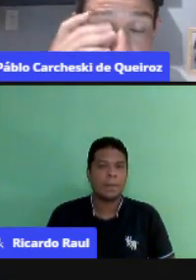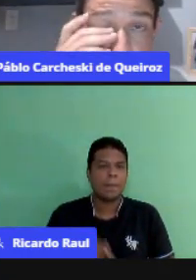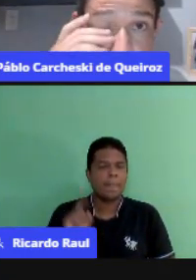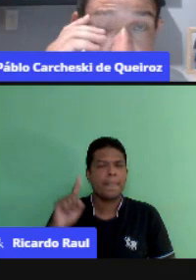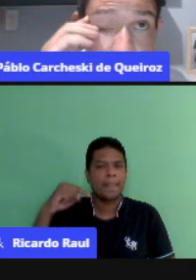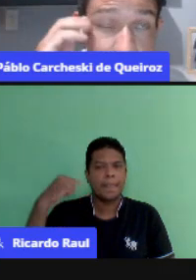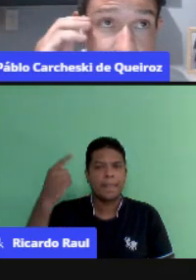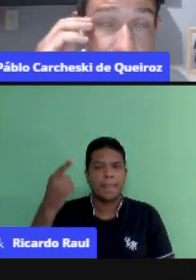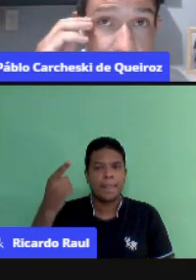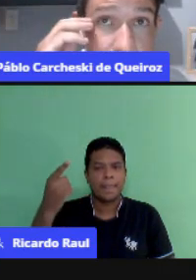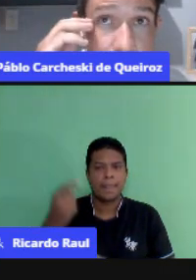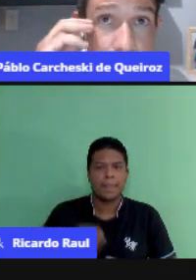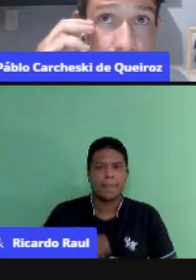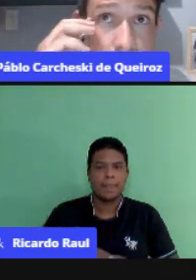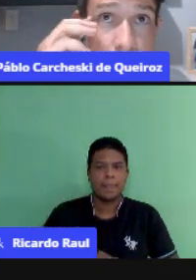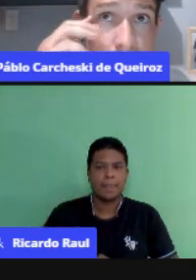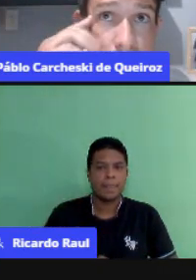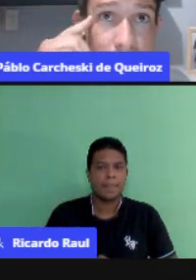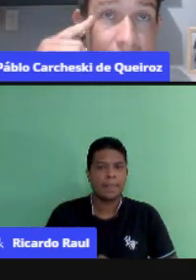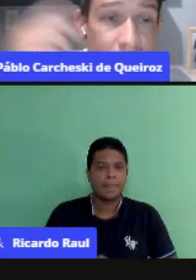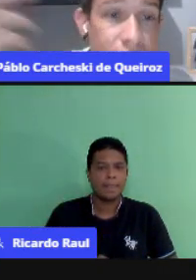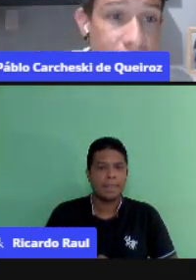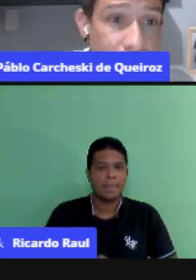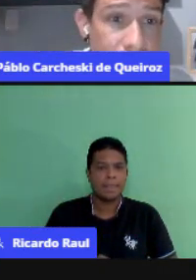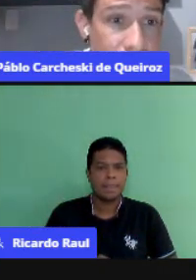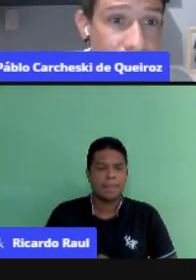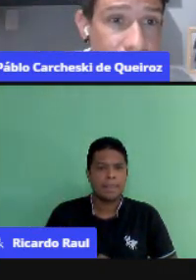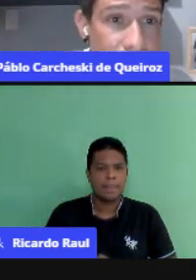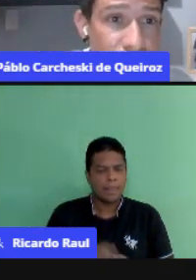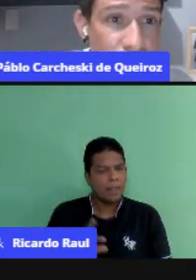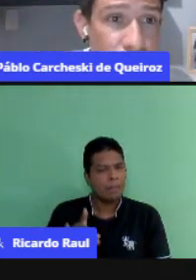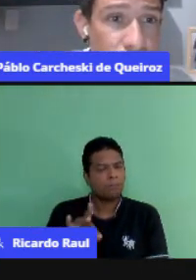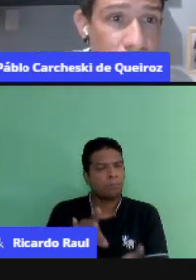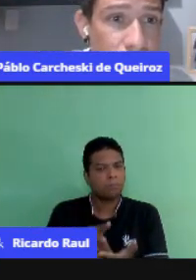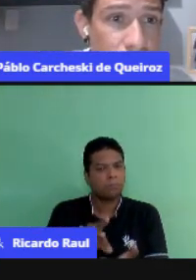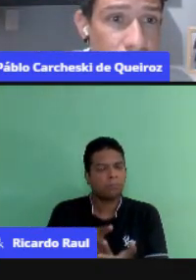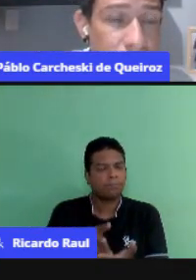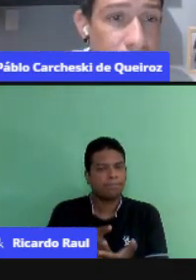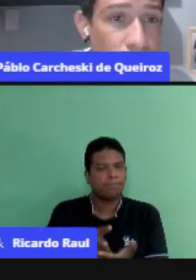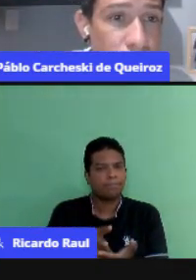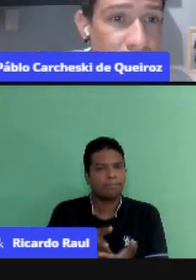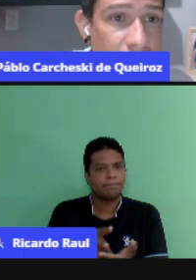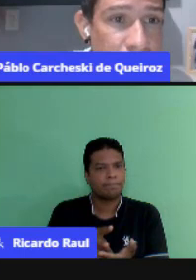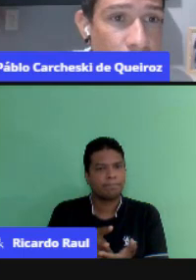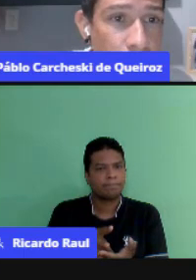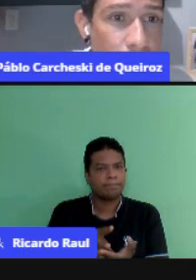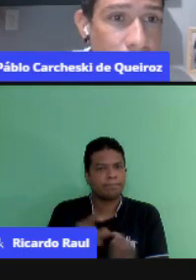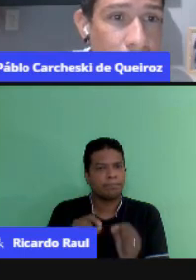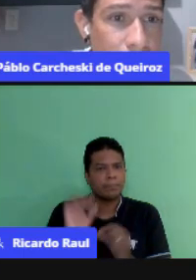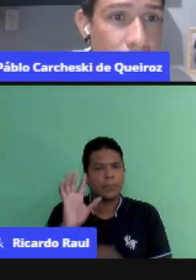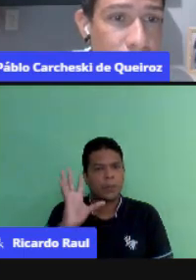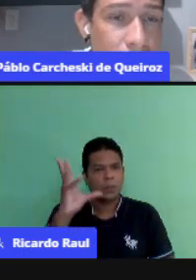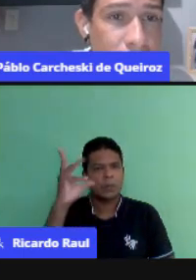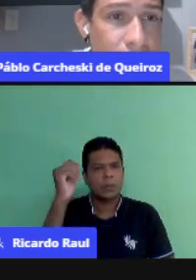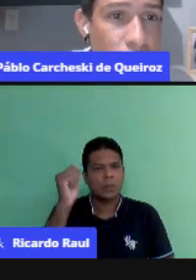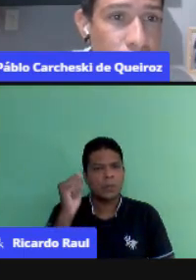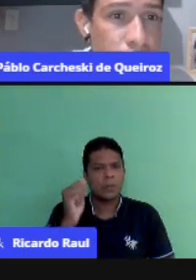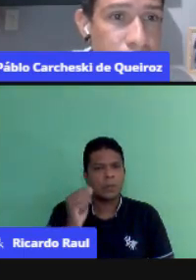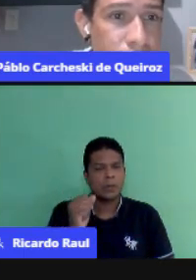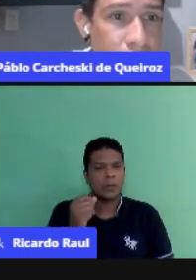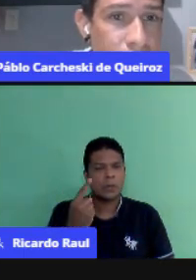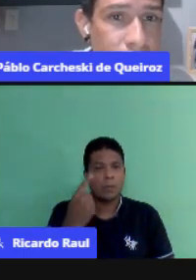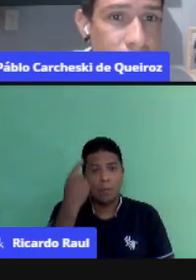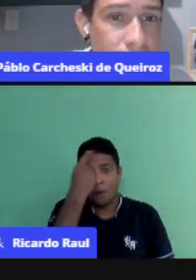acaba pensando assim que, na realidade, né, quem que consegue ficar 1 hora a 80